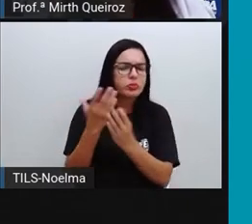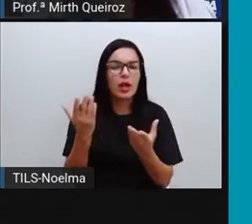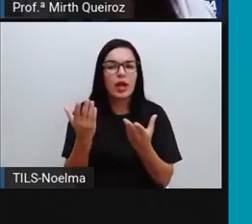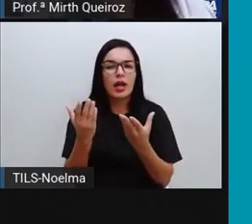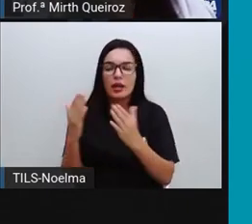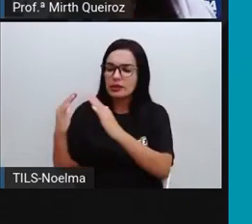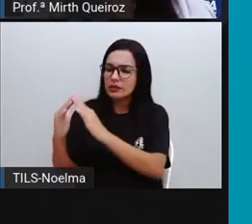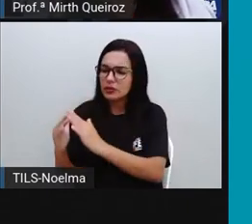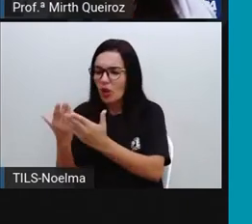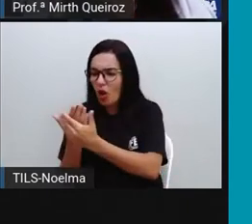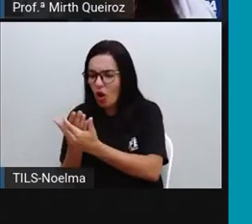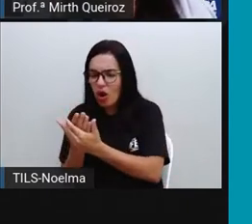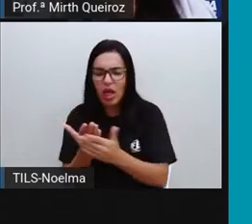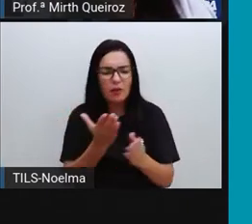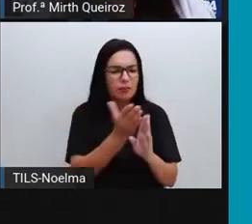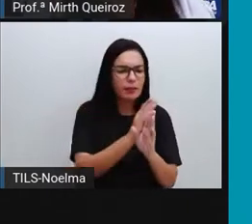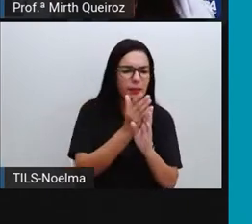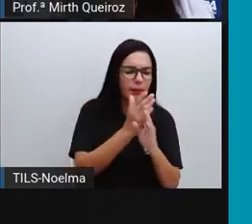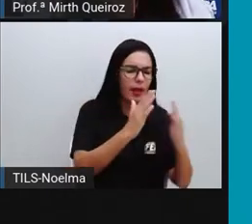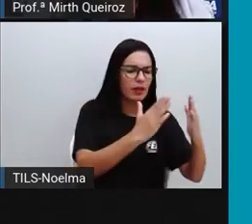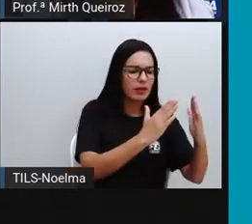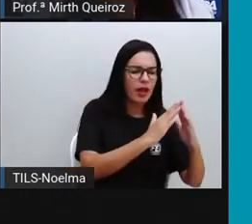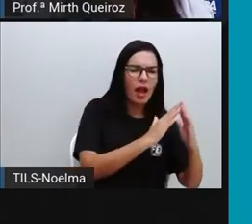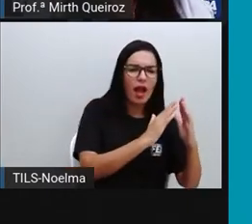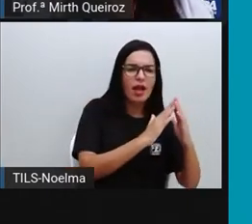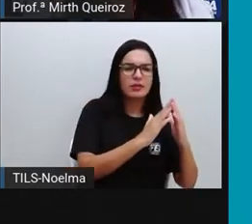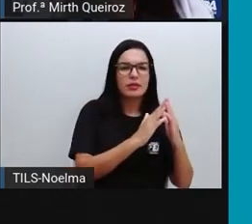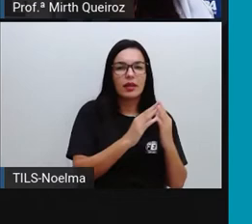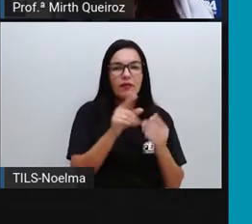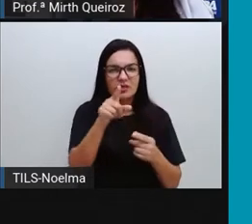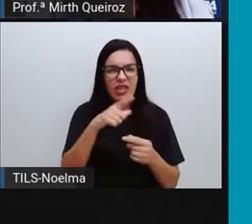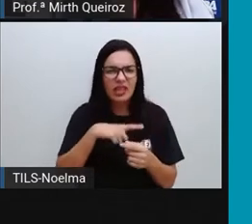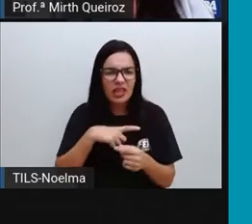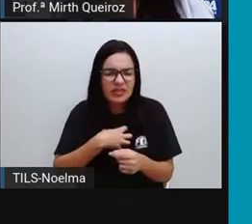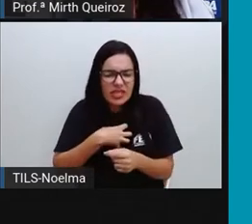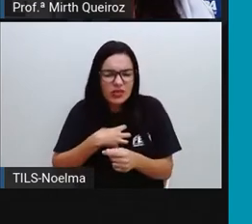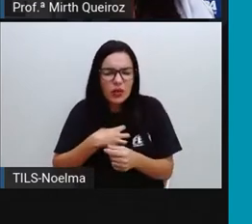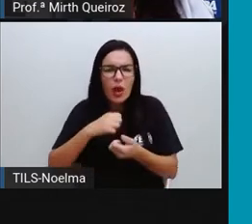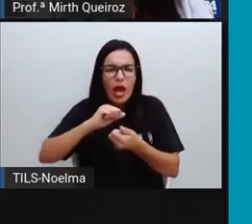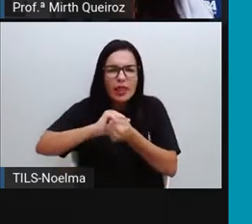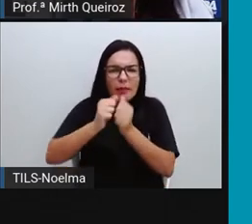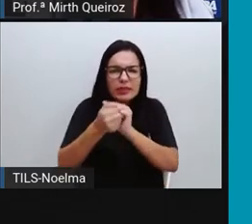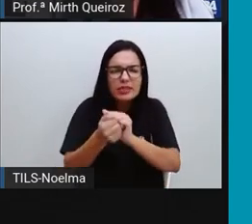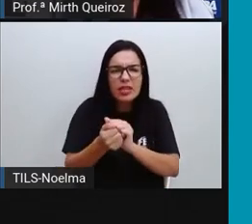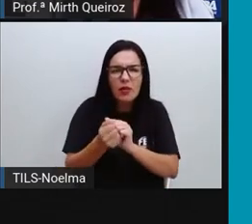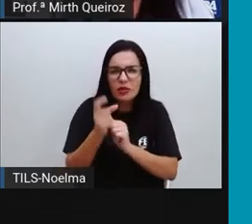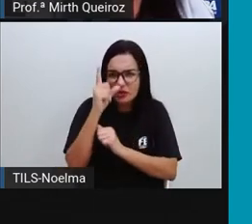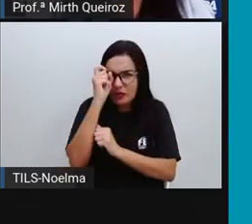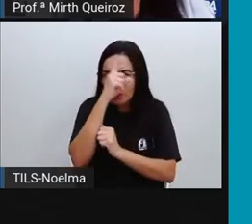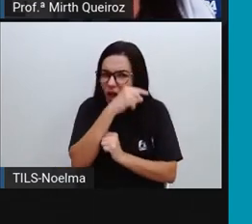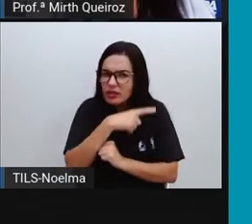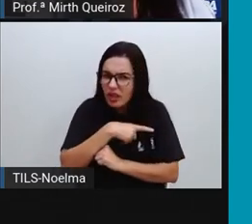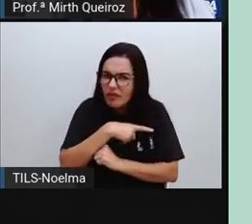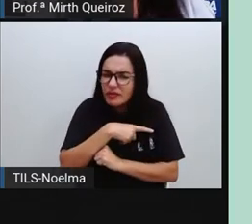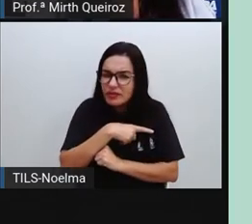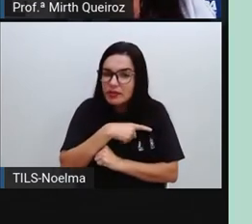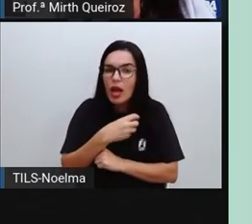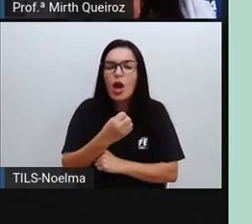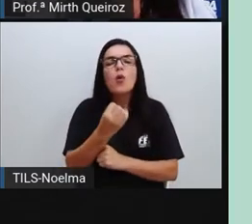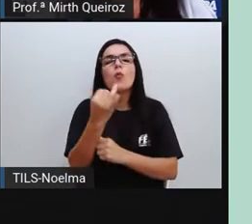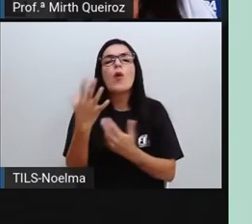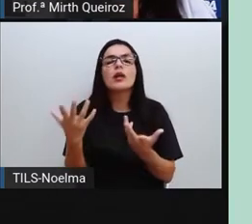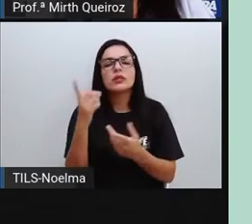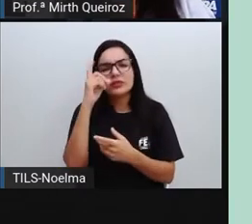escola. Vocês sentiram dificuldade se adaptarem a esse novo modelo de ensino? E quais foram